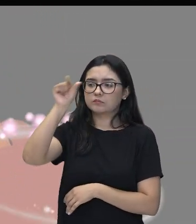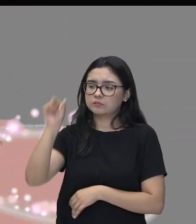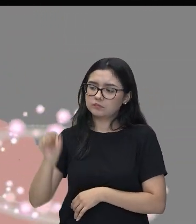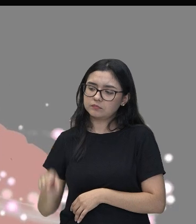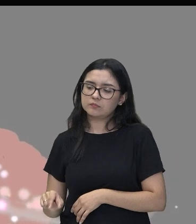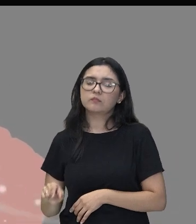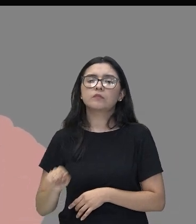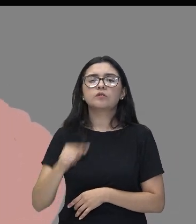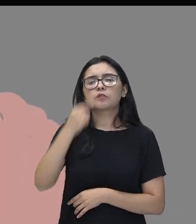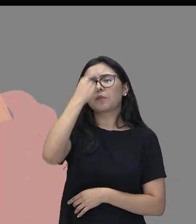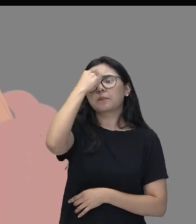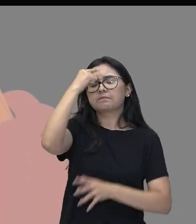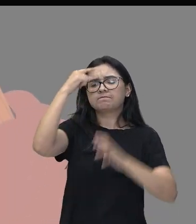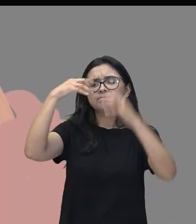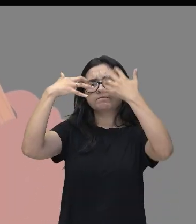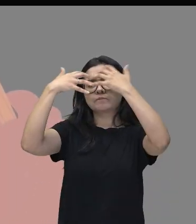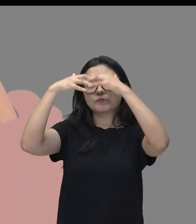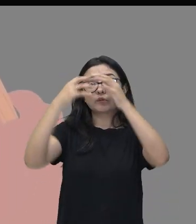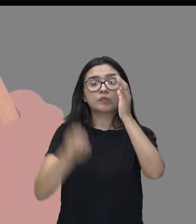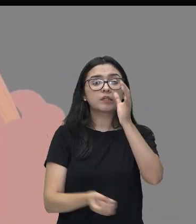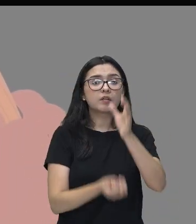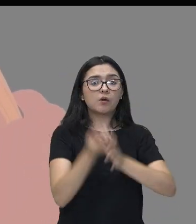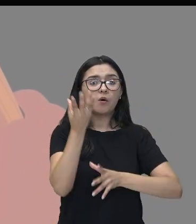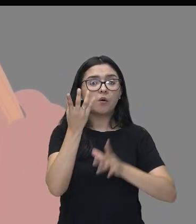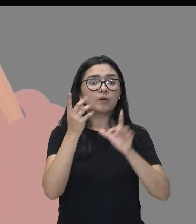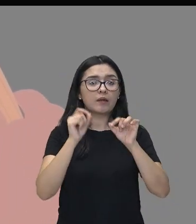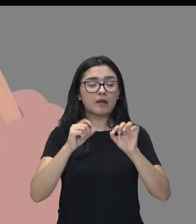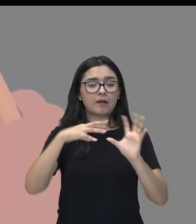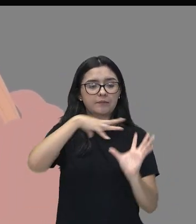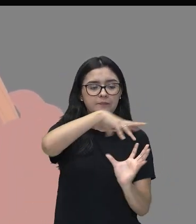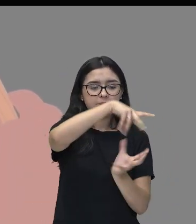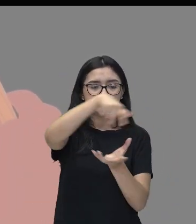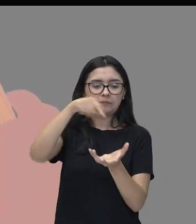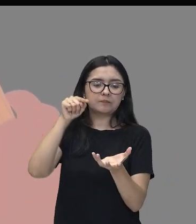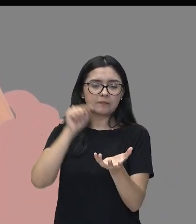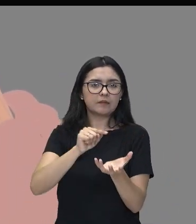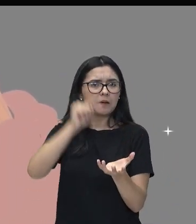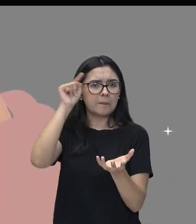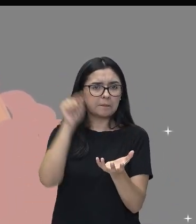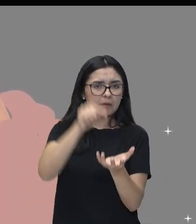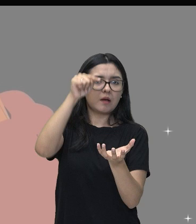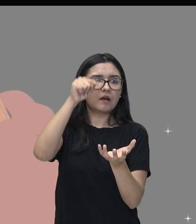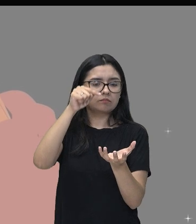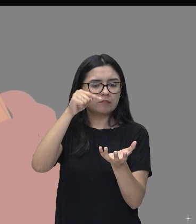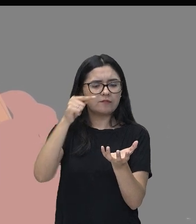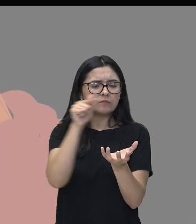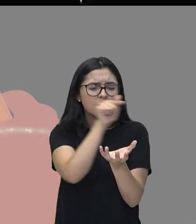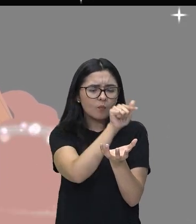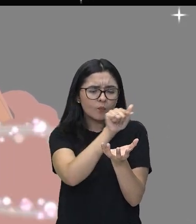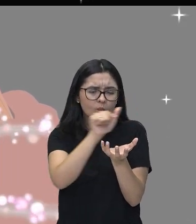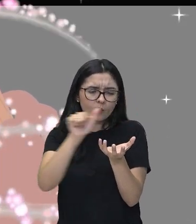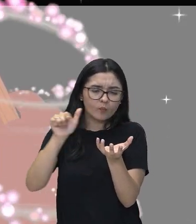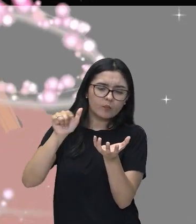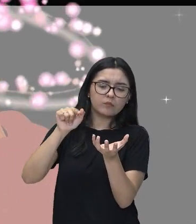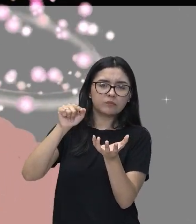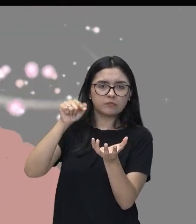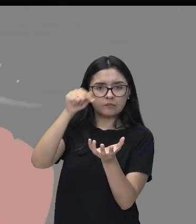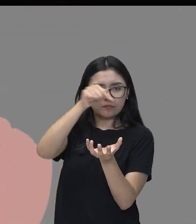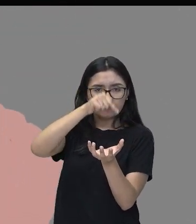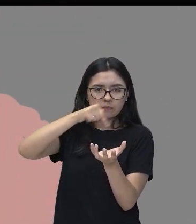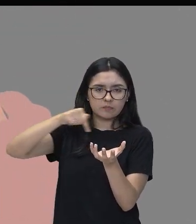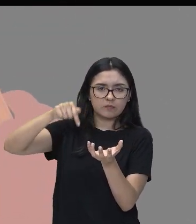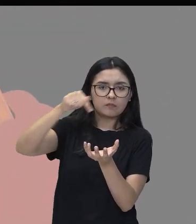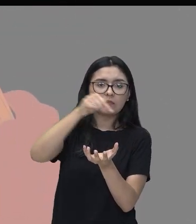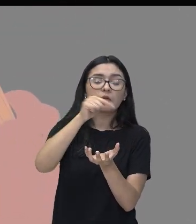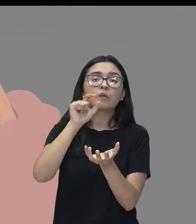seu pensamento, ele criou a Terra. A Terra estava vazia, então no centro do mundo, ele colocou